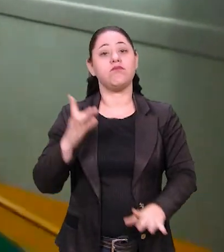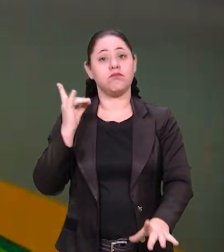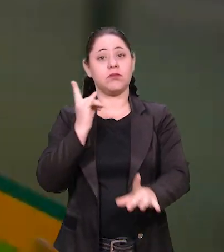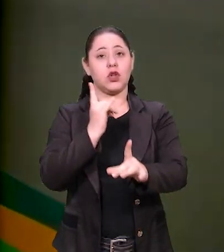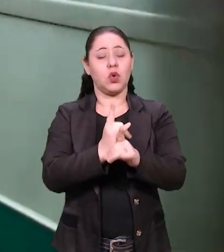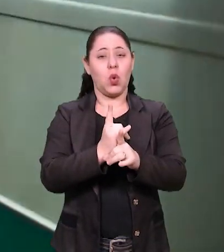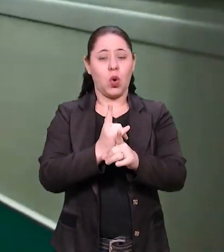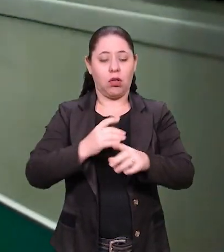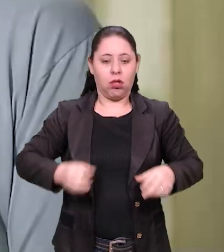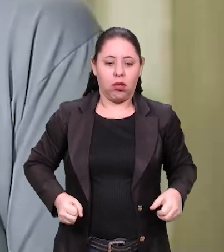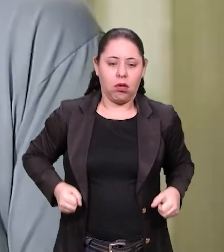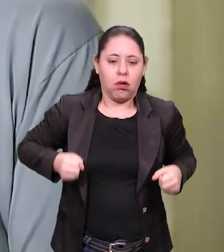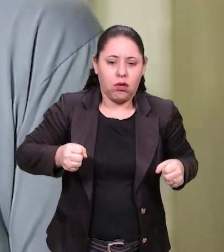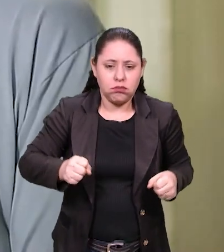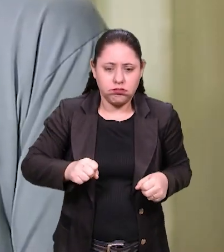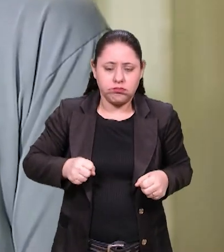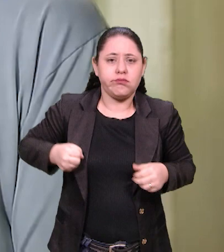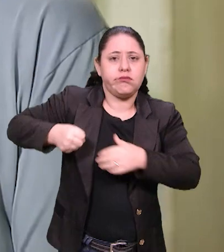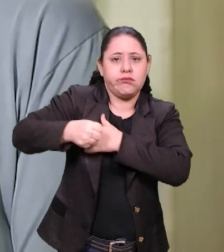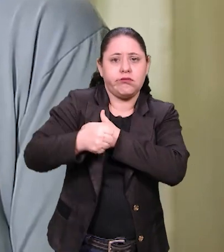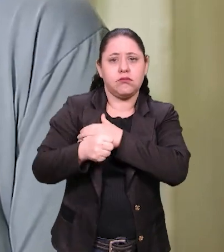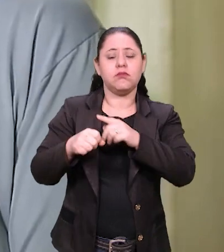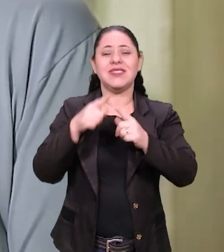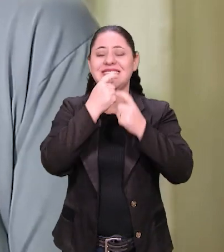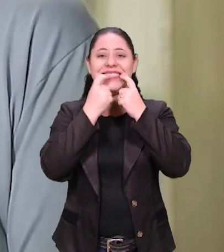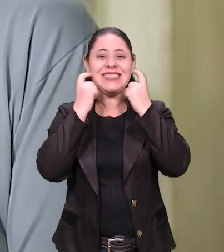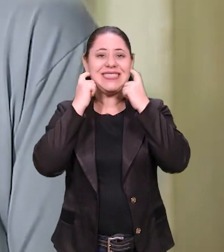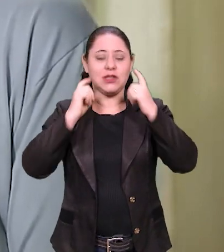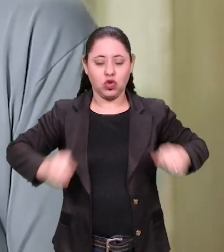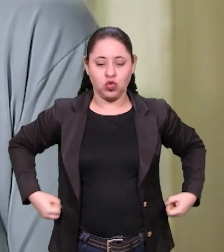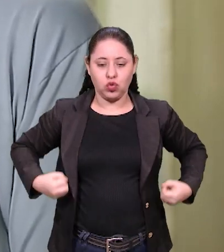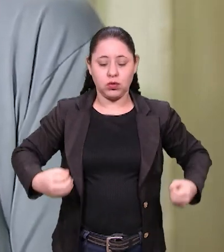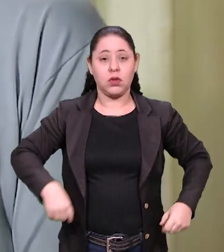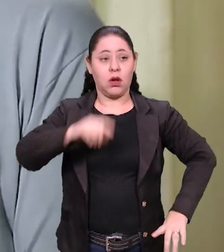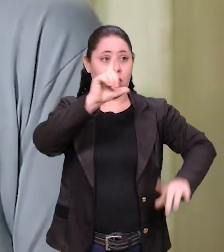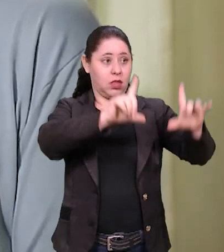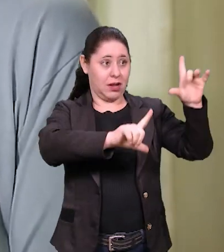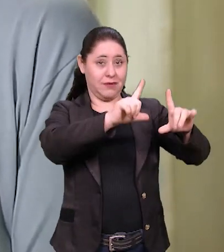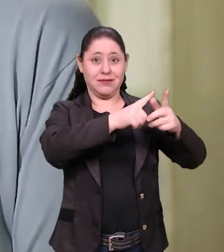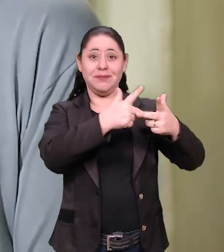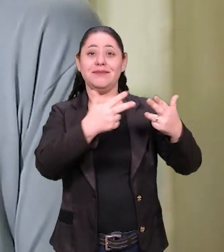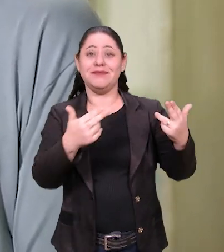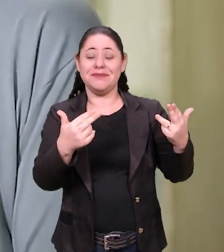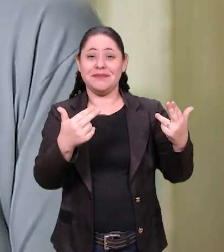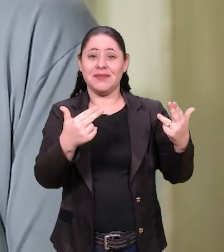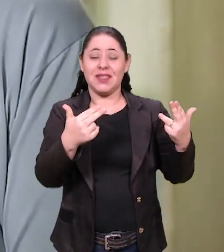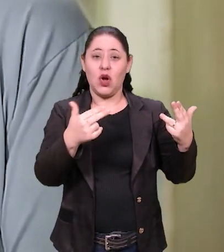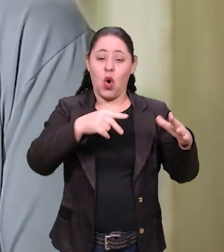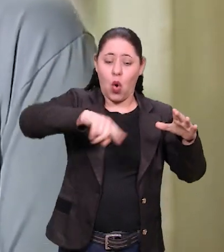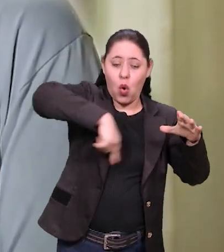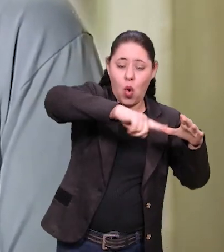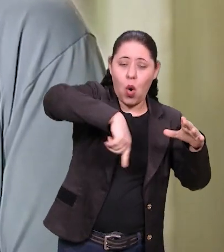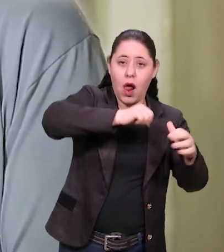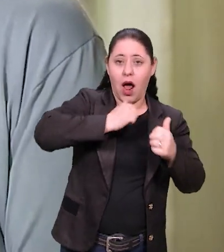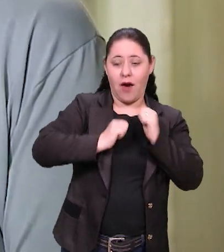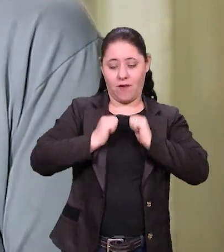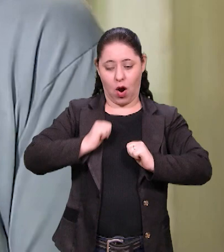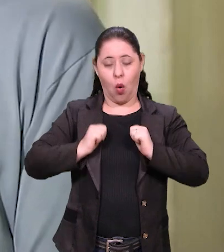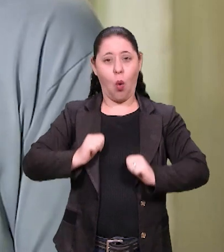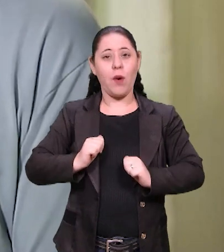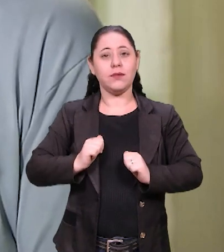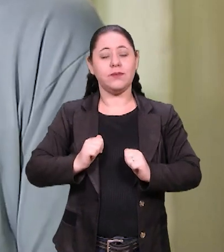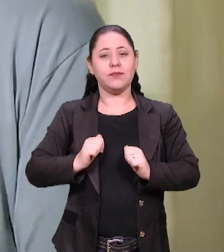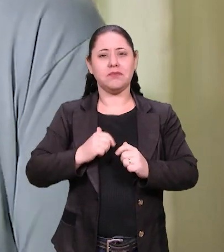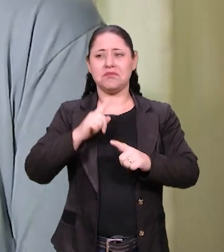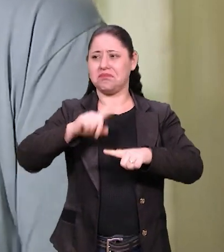aqui muleta, cadeira de roda, dentadura, televisão, tanquinho de lavar roupa,